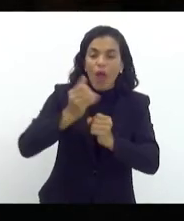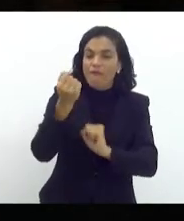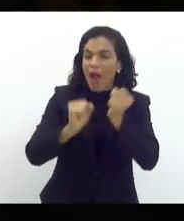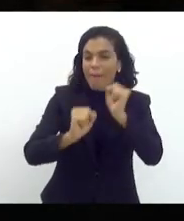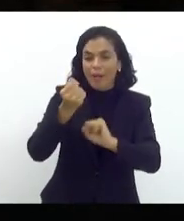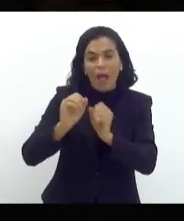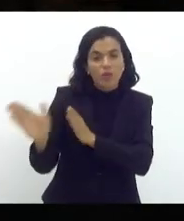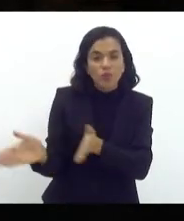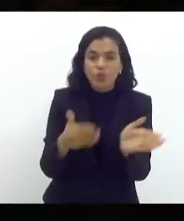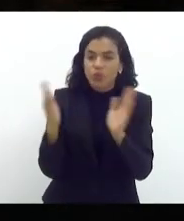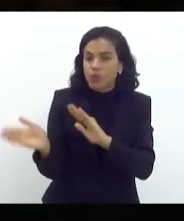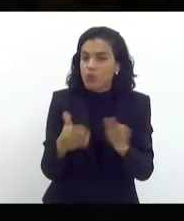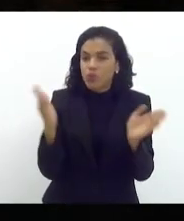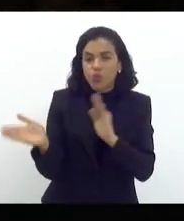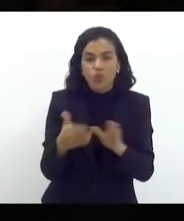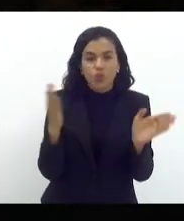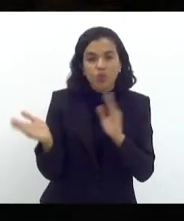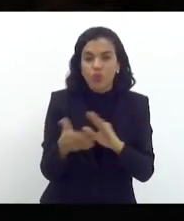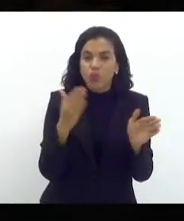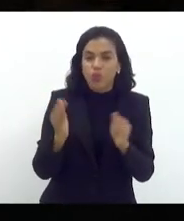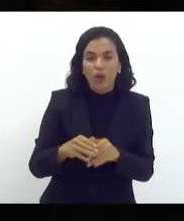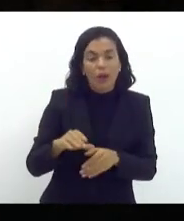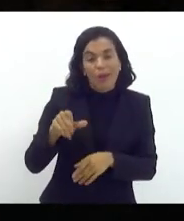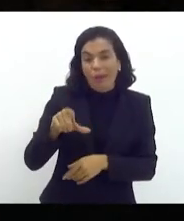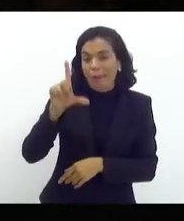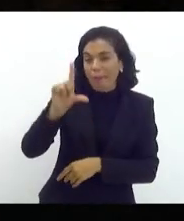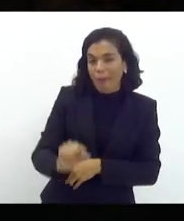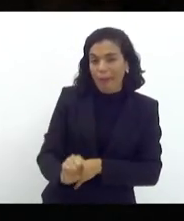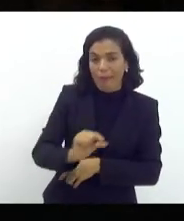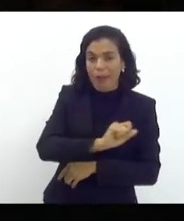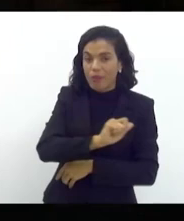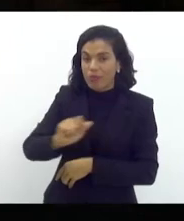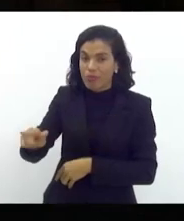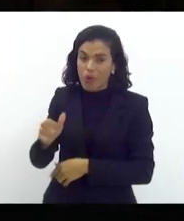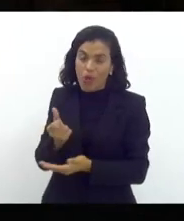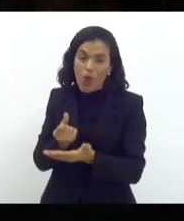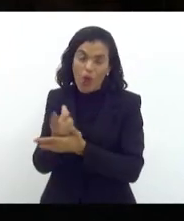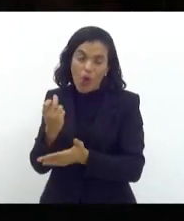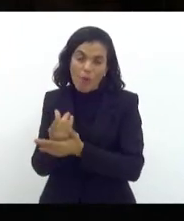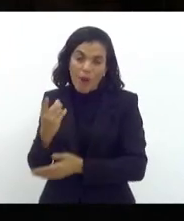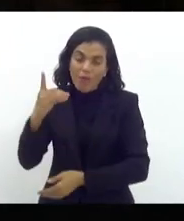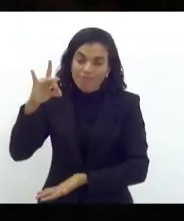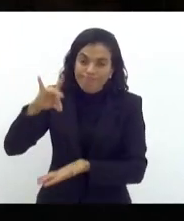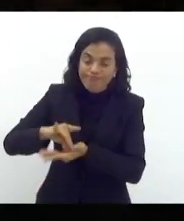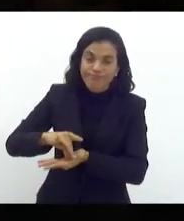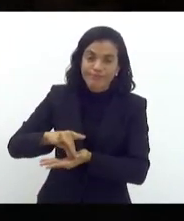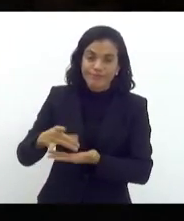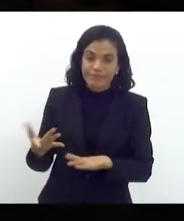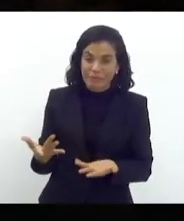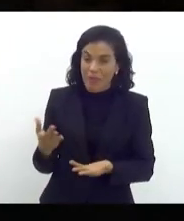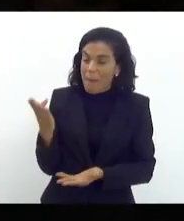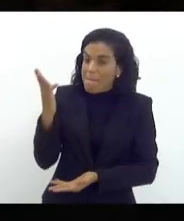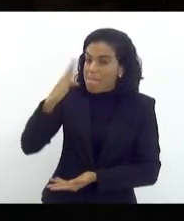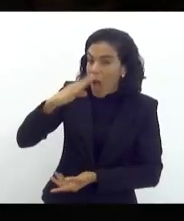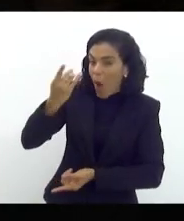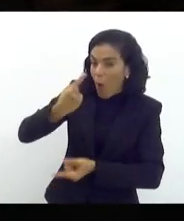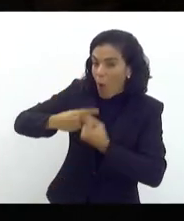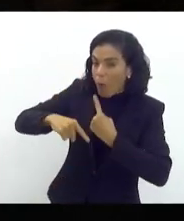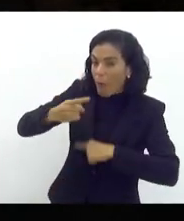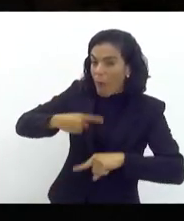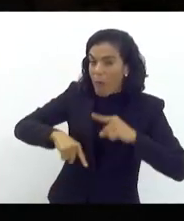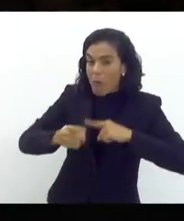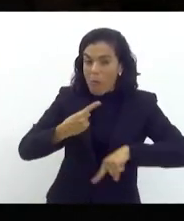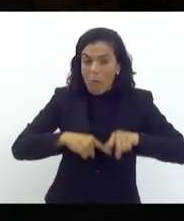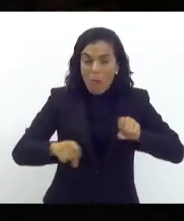em escala e sempre é mais barato mas também faz um mal